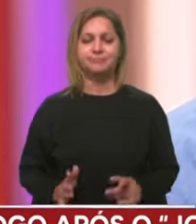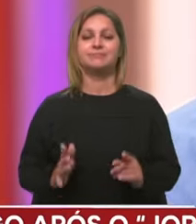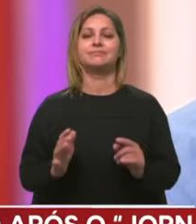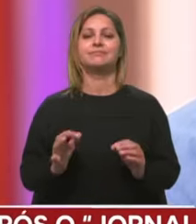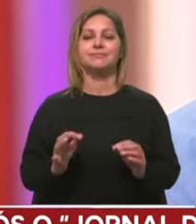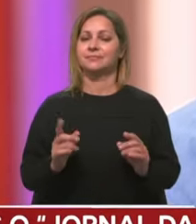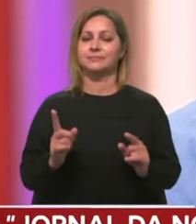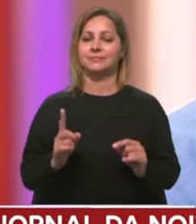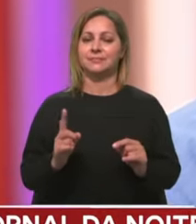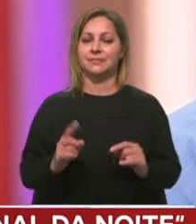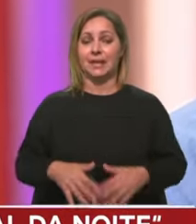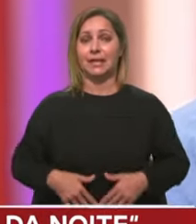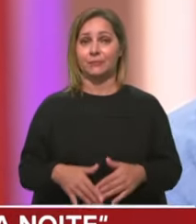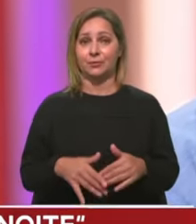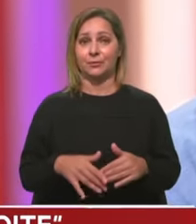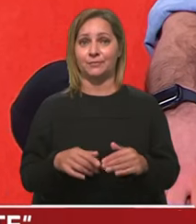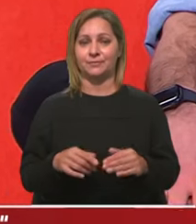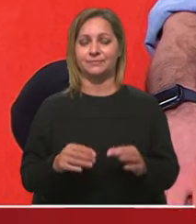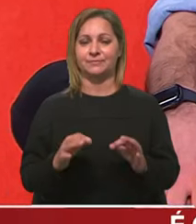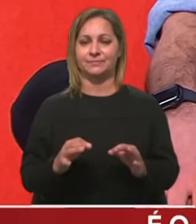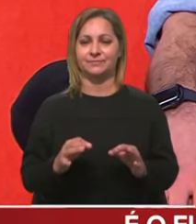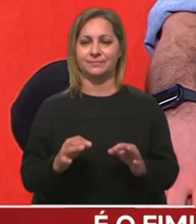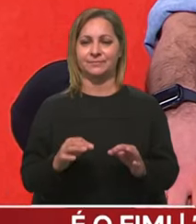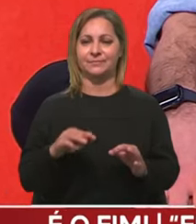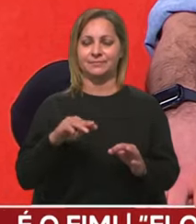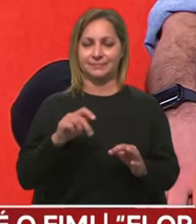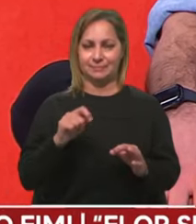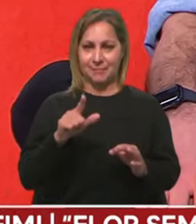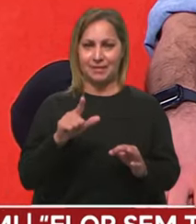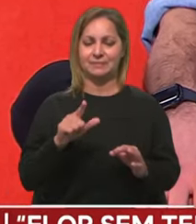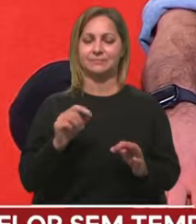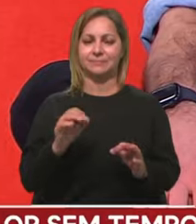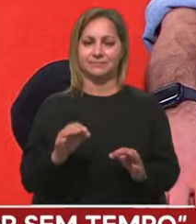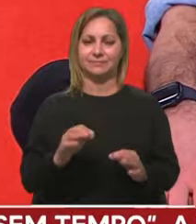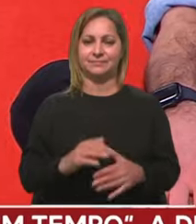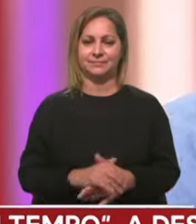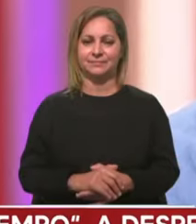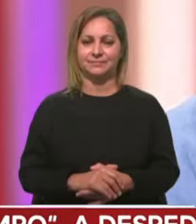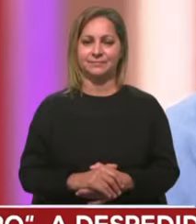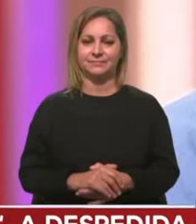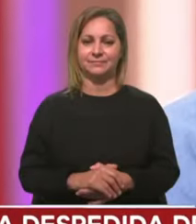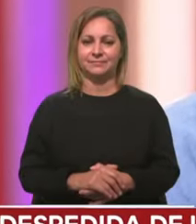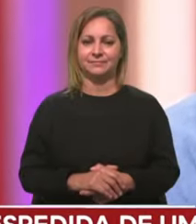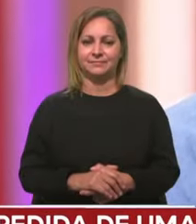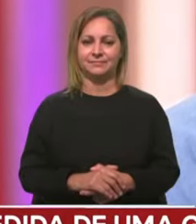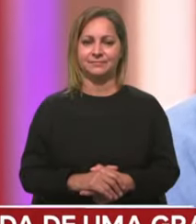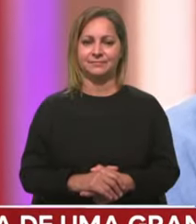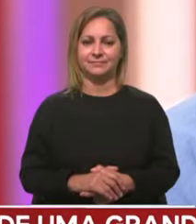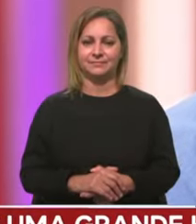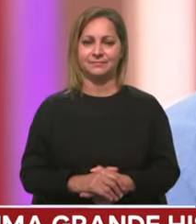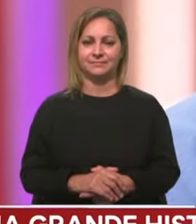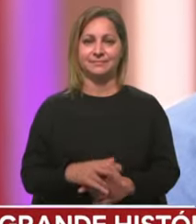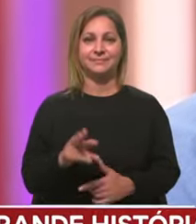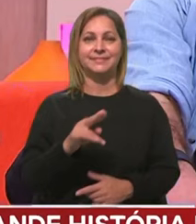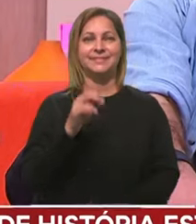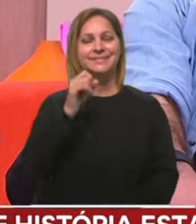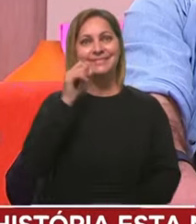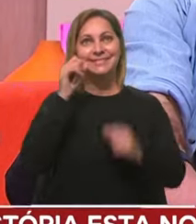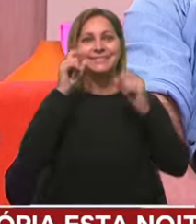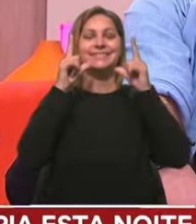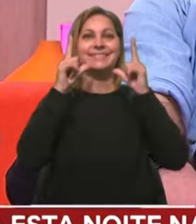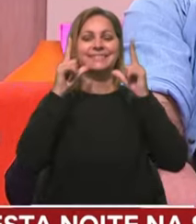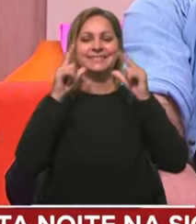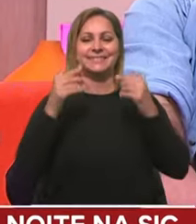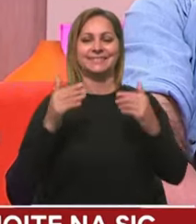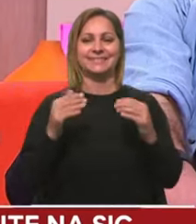gente não é sim foi e vem a Mel sim bem vocês os dois de repente agora